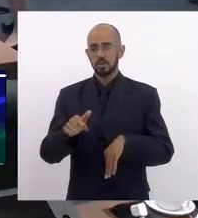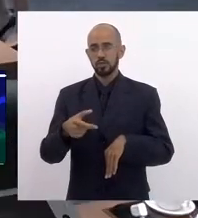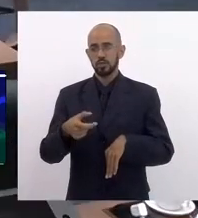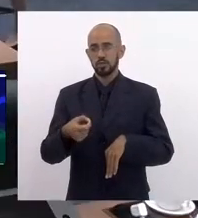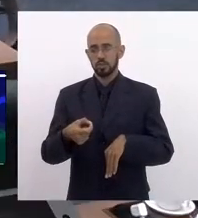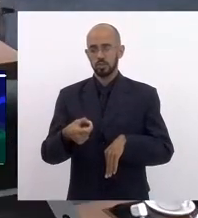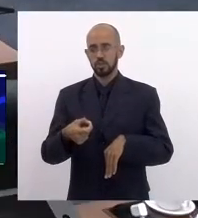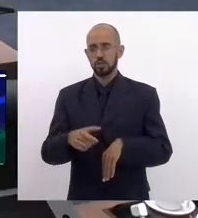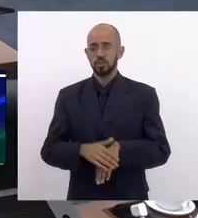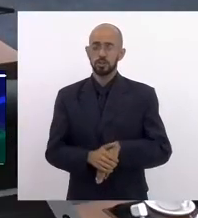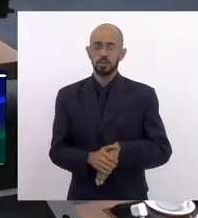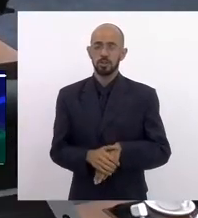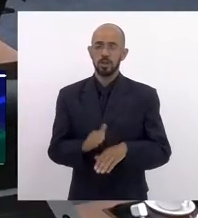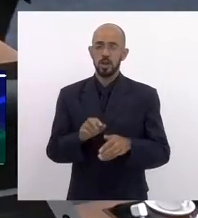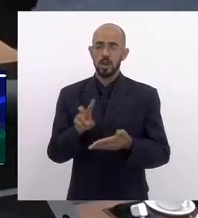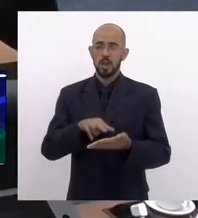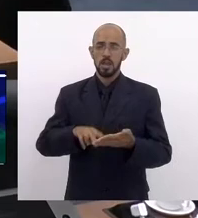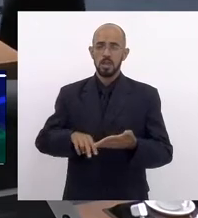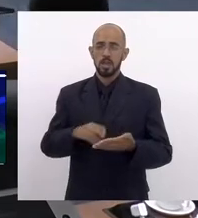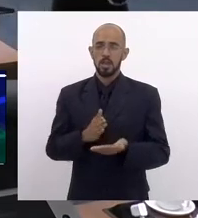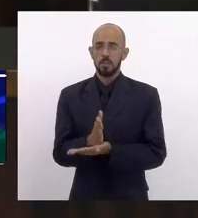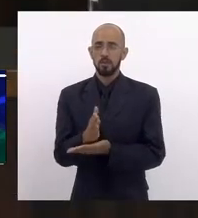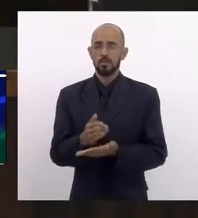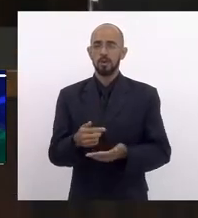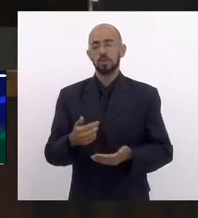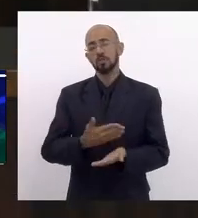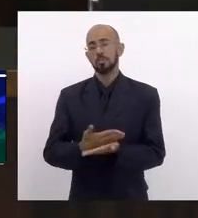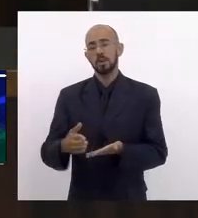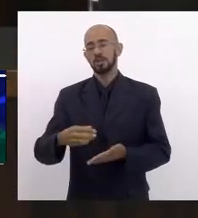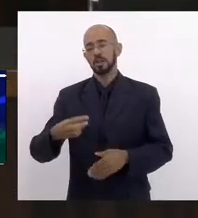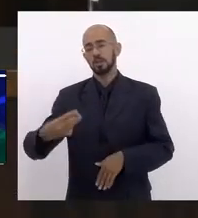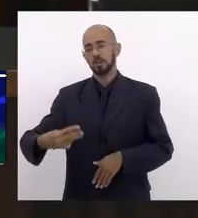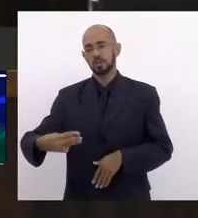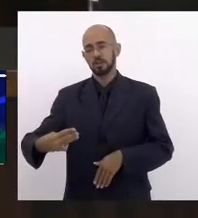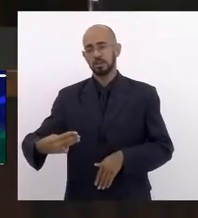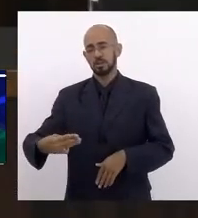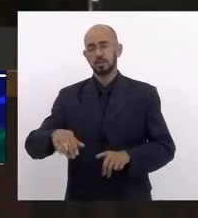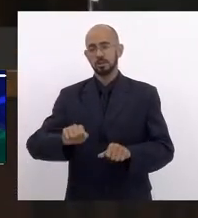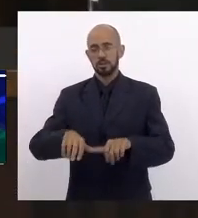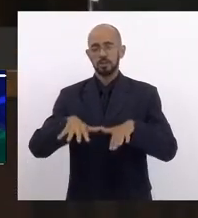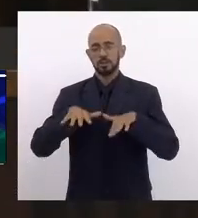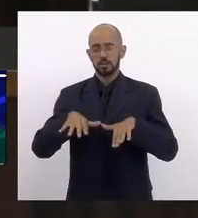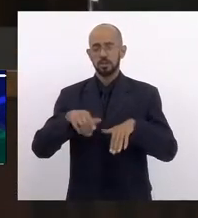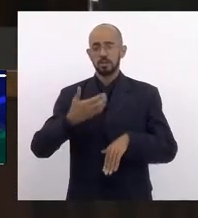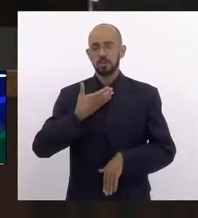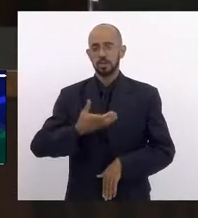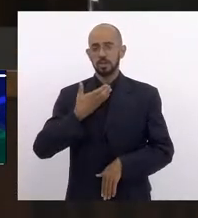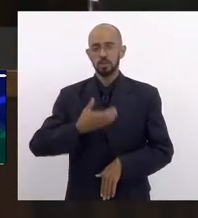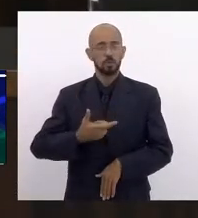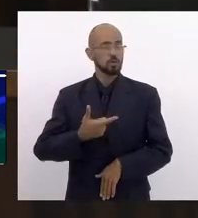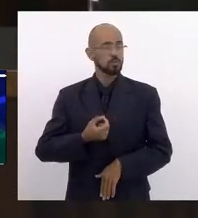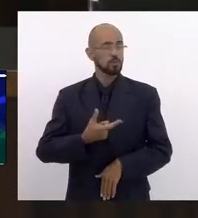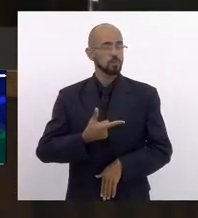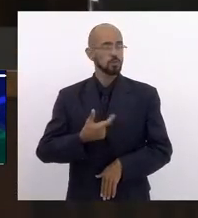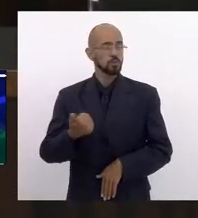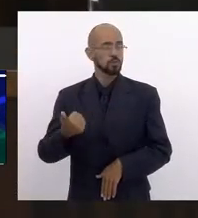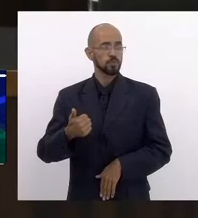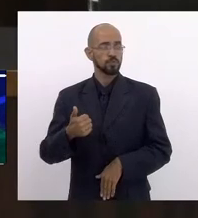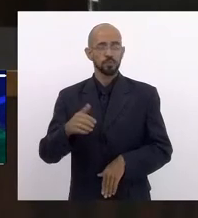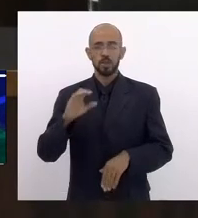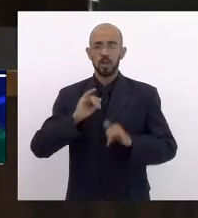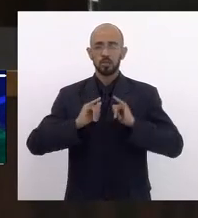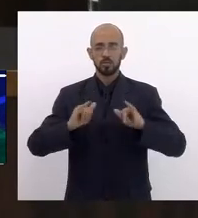Lida e aprovada a ata, se passa-se a terceira sessão extraordinária do dia 14 de dezembro de 2021. Anuncio em regime de urgência em